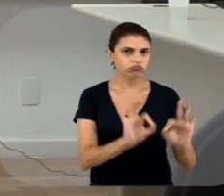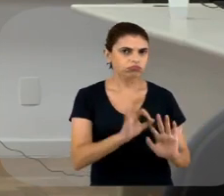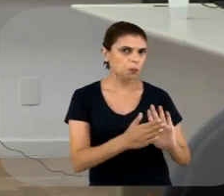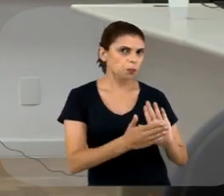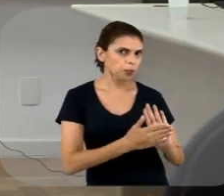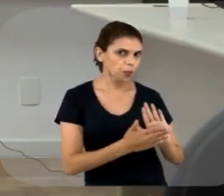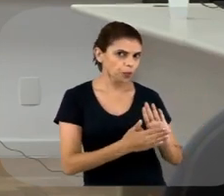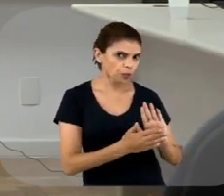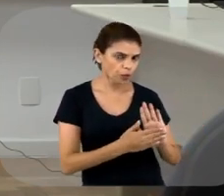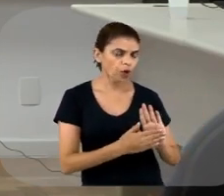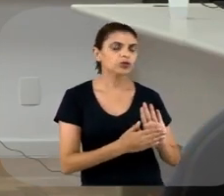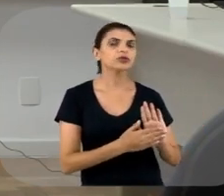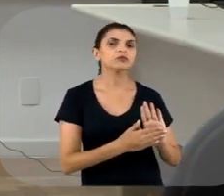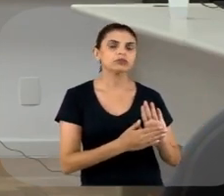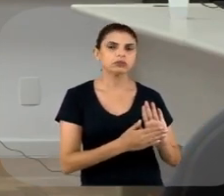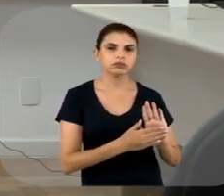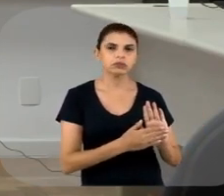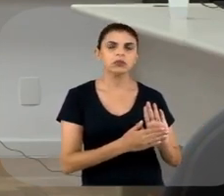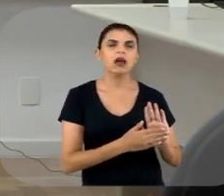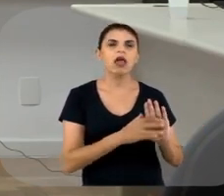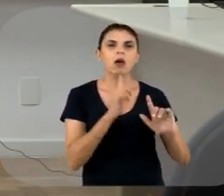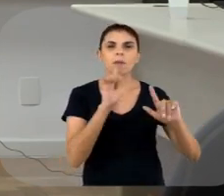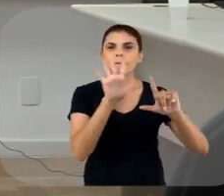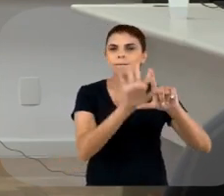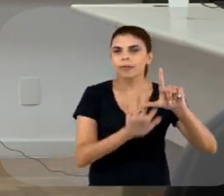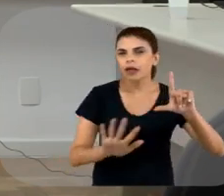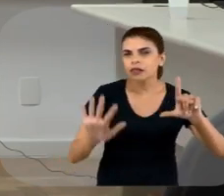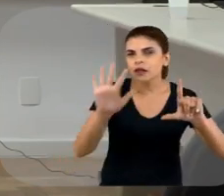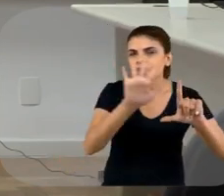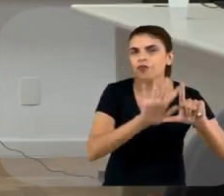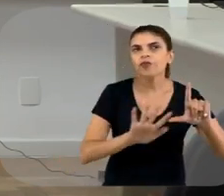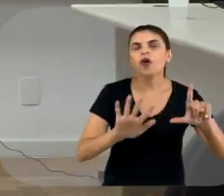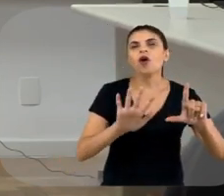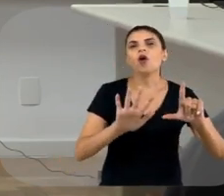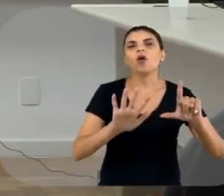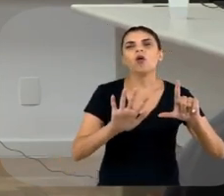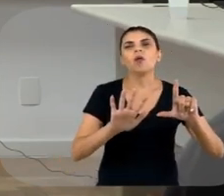essa proposta no Lartíssimo, que é uma plataforma, né, que